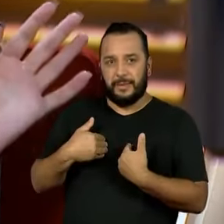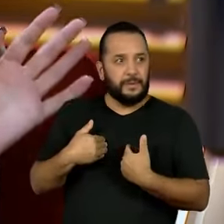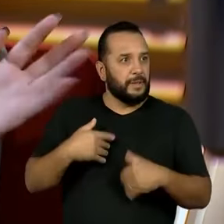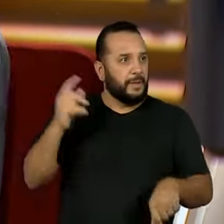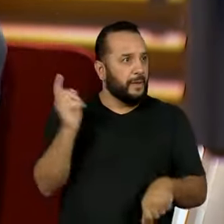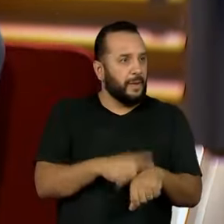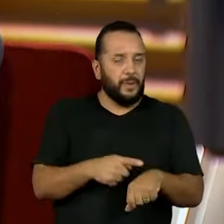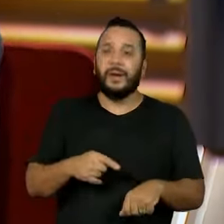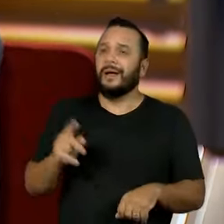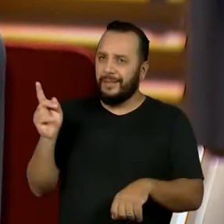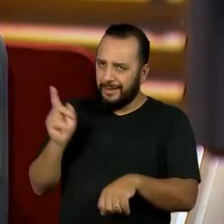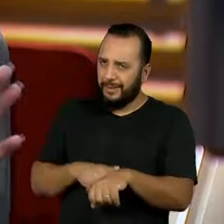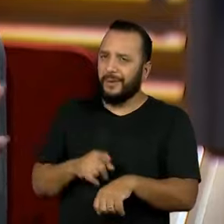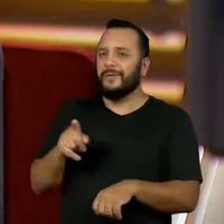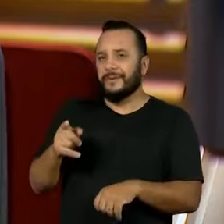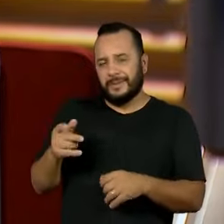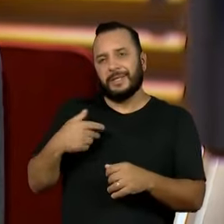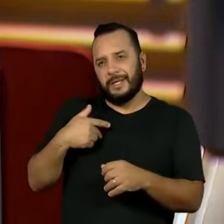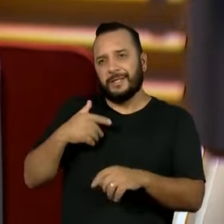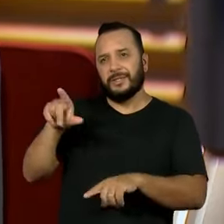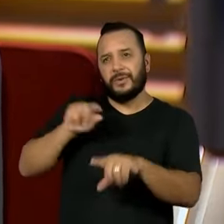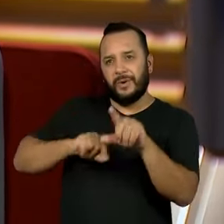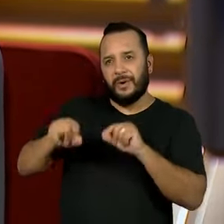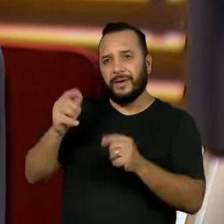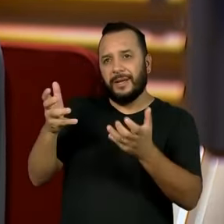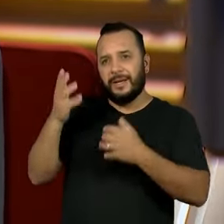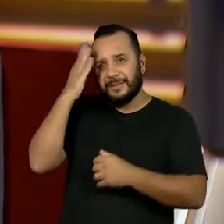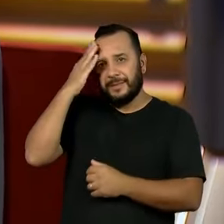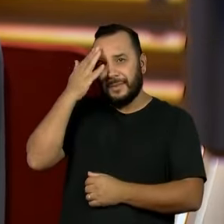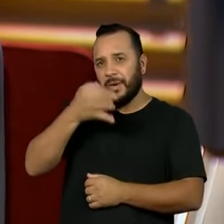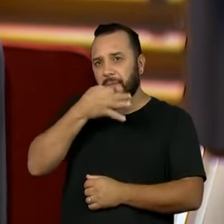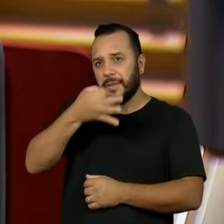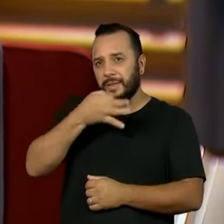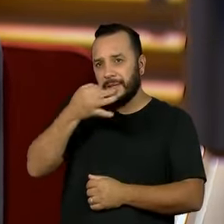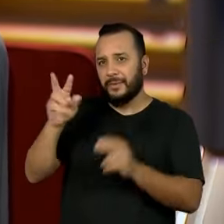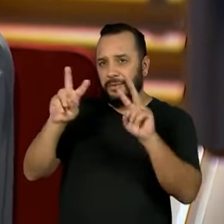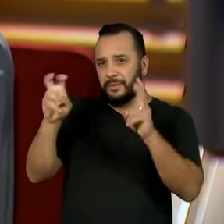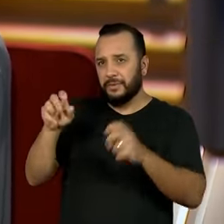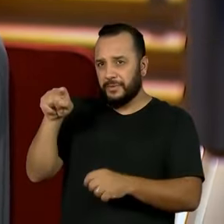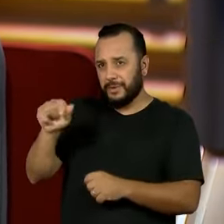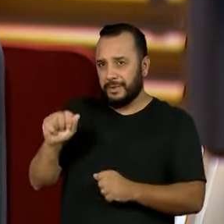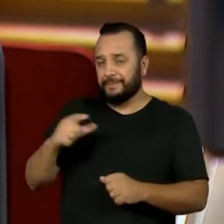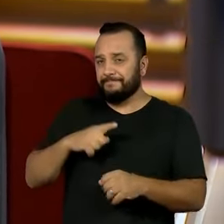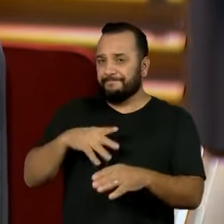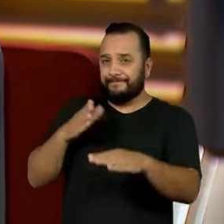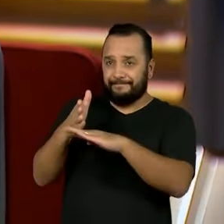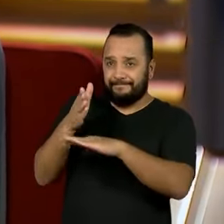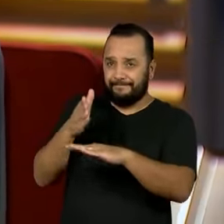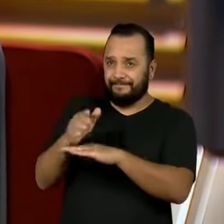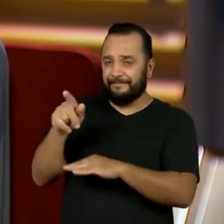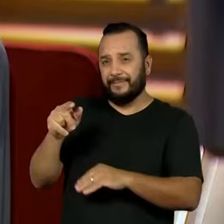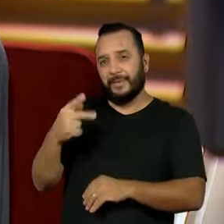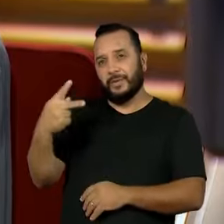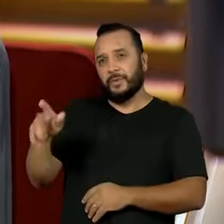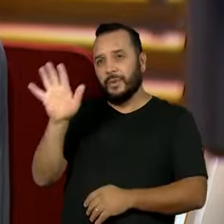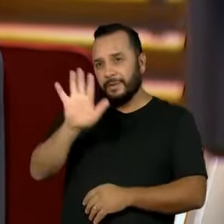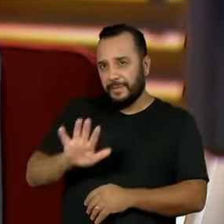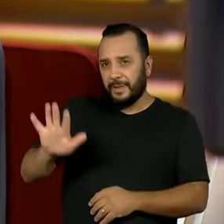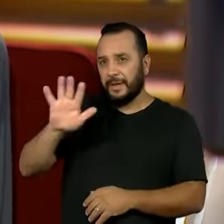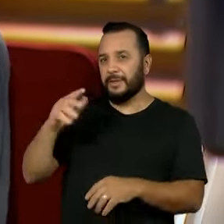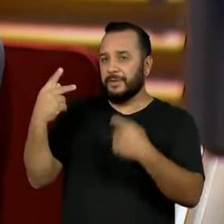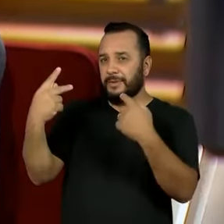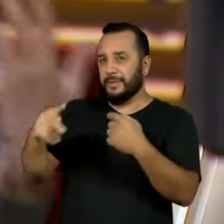intensidade que você quer saber opiniões sobre você então eu acho que esse acesso que você tem a sua imagem o seu